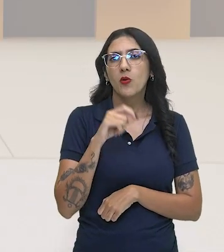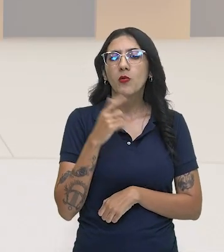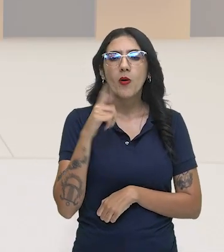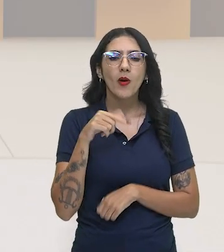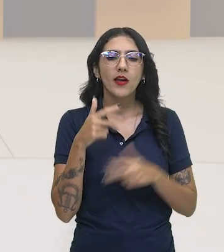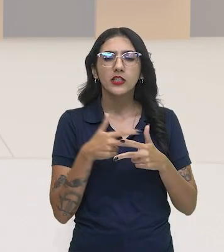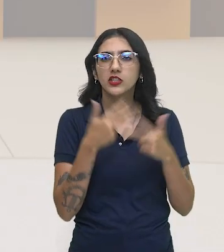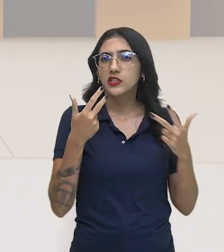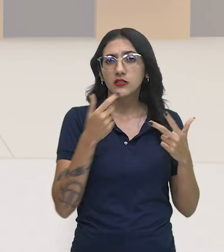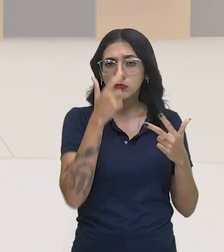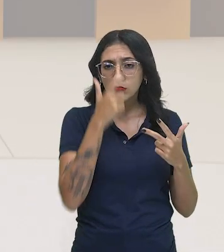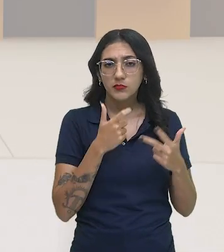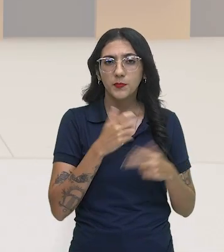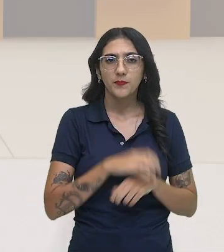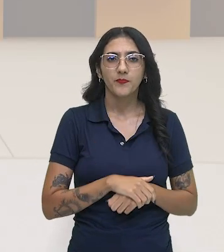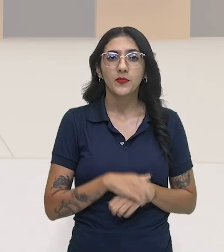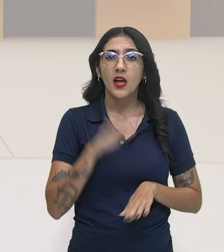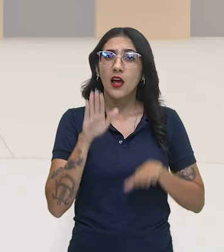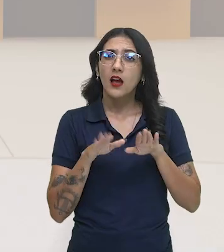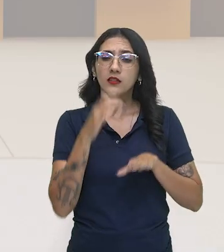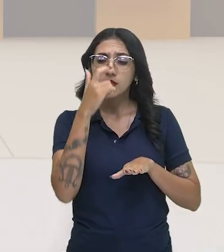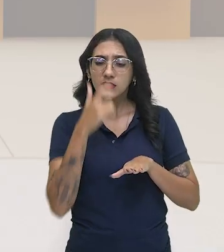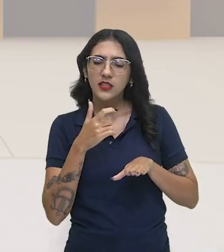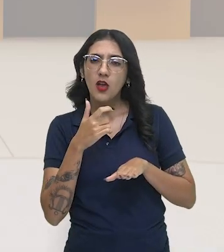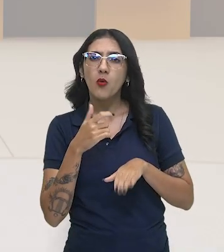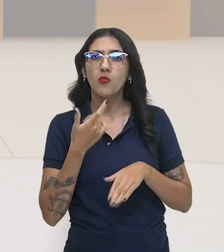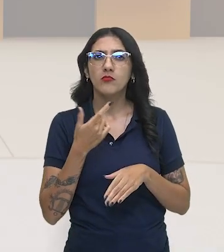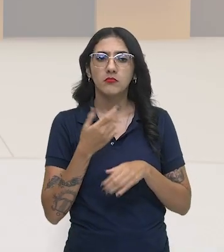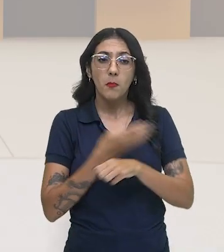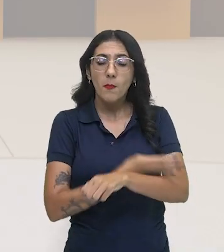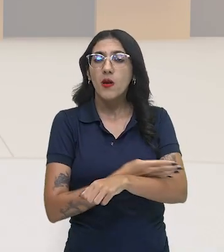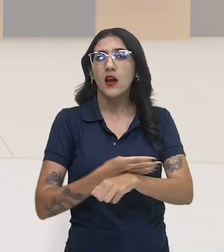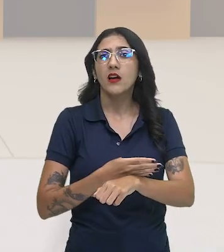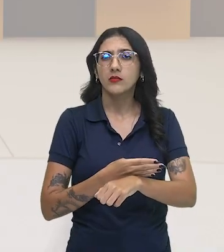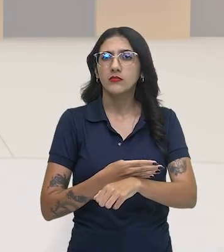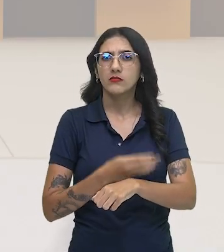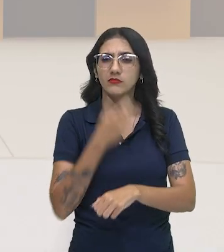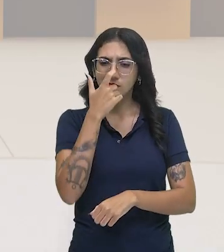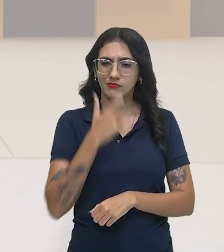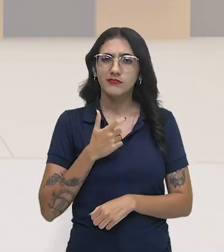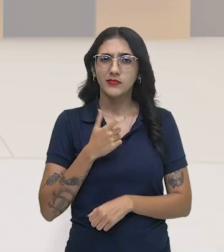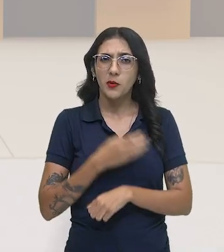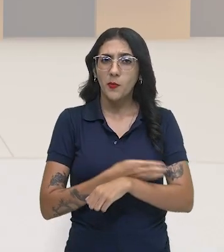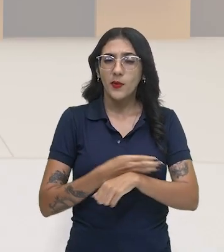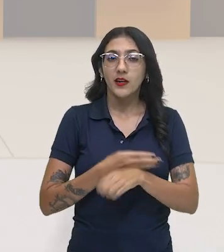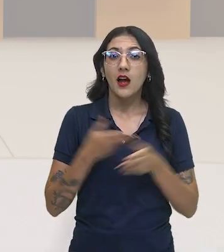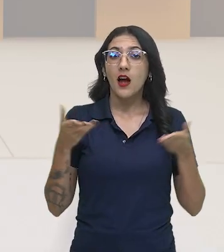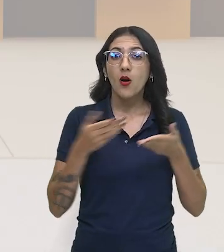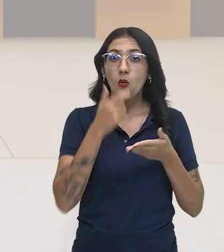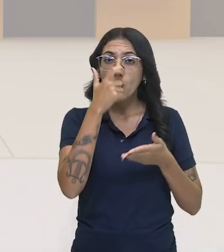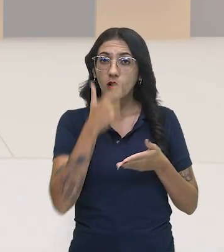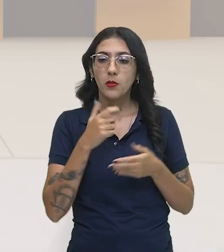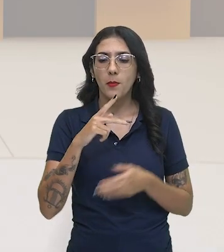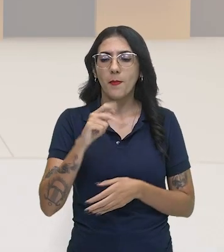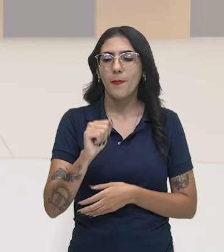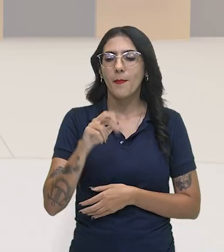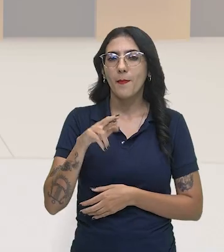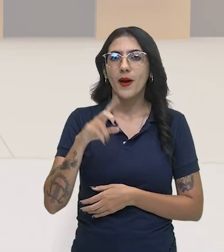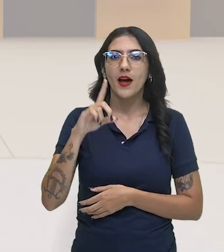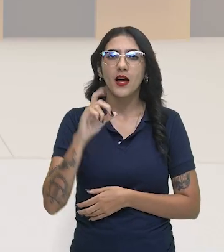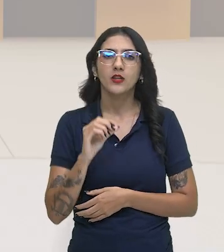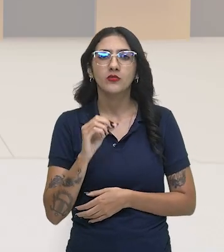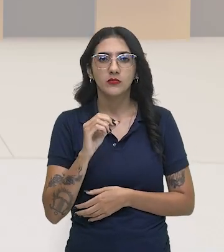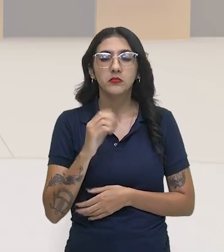né? muitas vezes, eu me declarei branco. Olha aí, ó. Né? Eu me declarava branco. Agora não, eu me declaro pardo. Pardo, eu